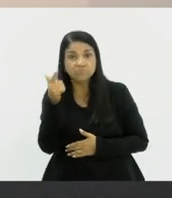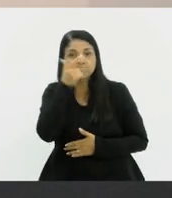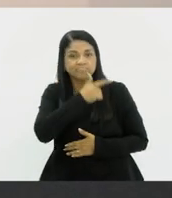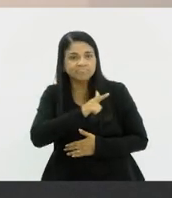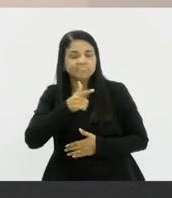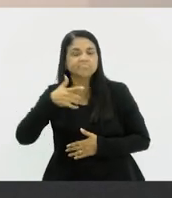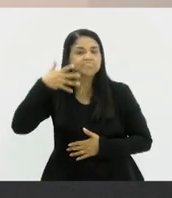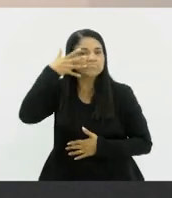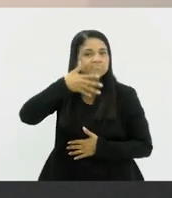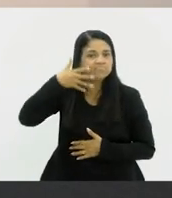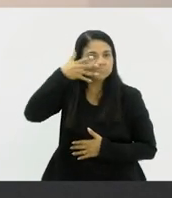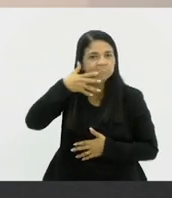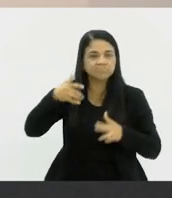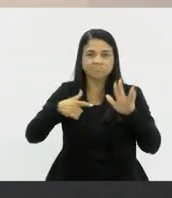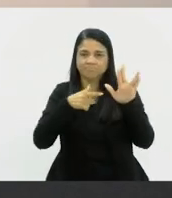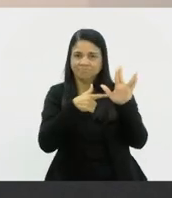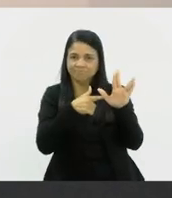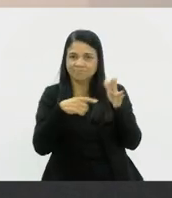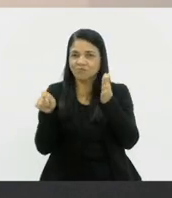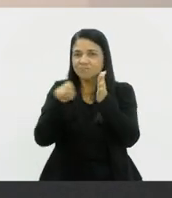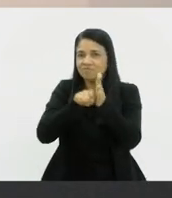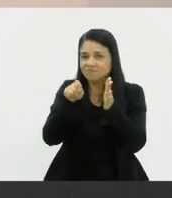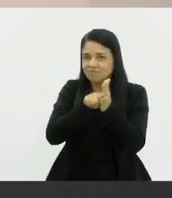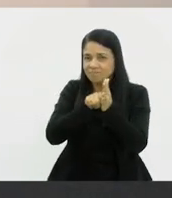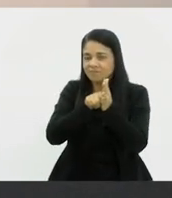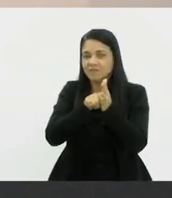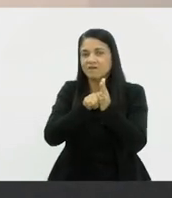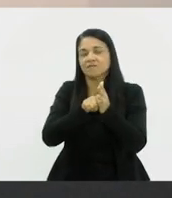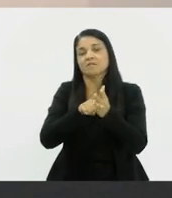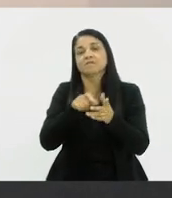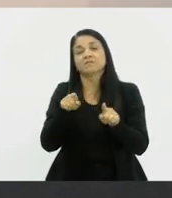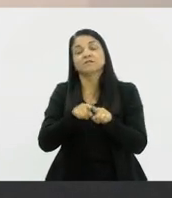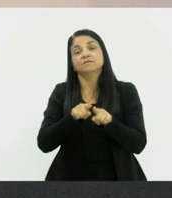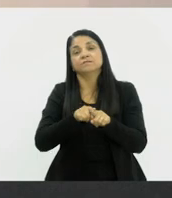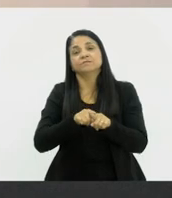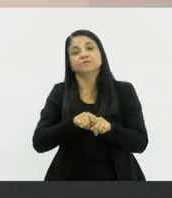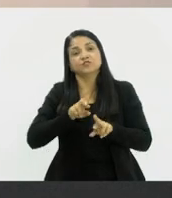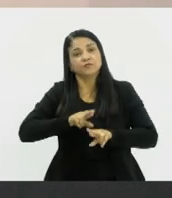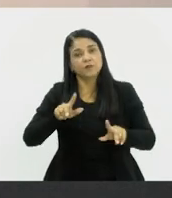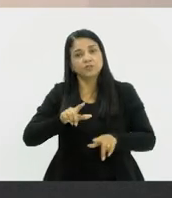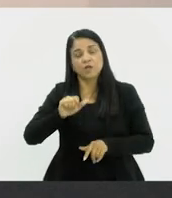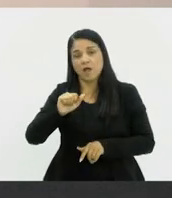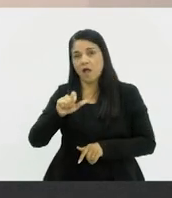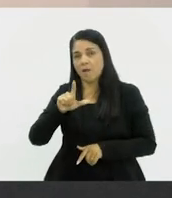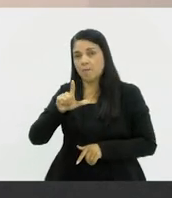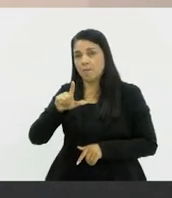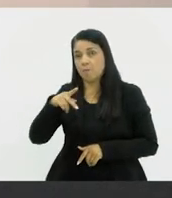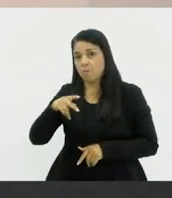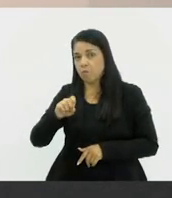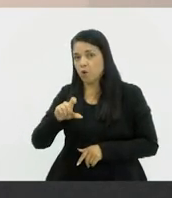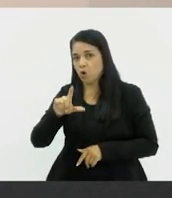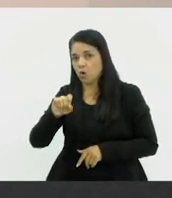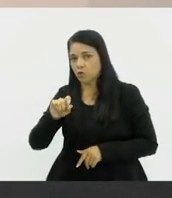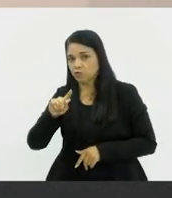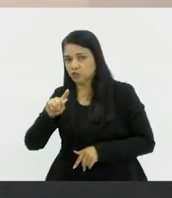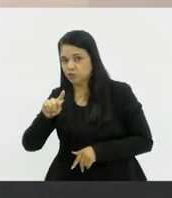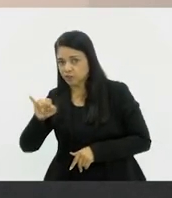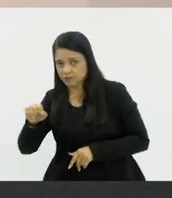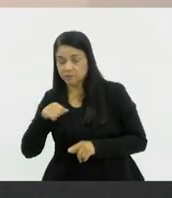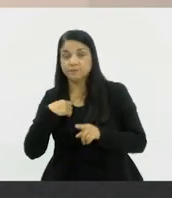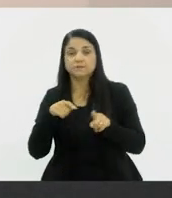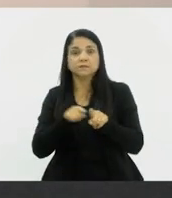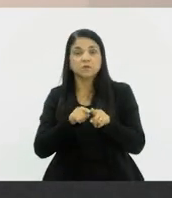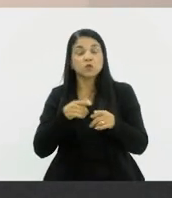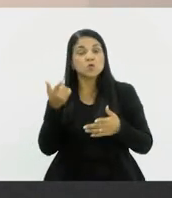e não ser considerada Apologia né em 2014 a gente consegue o direito né de ter acesso à